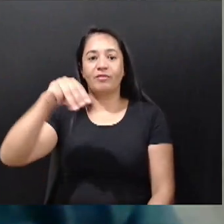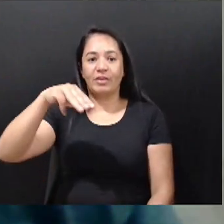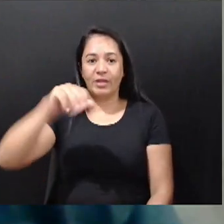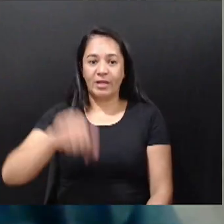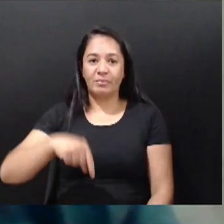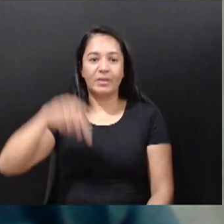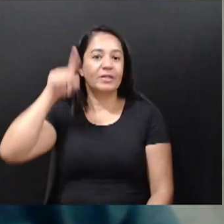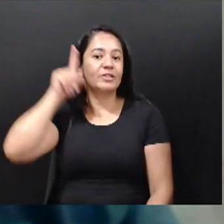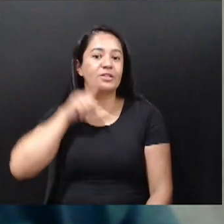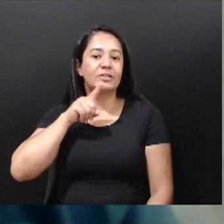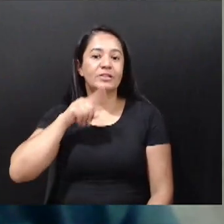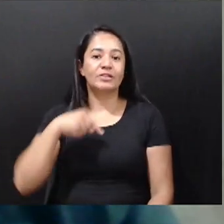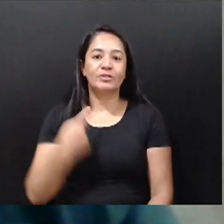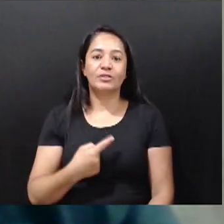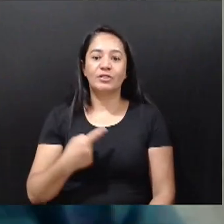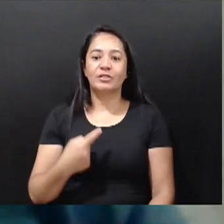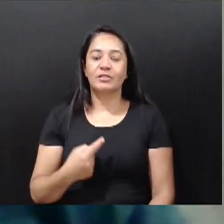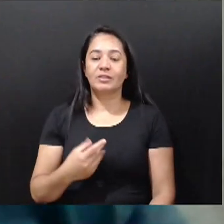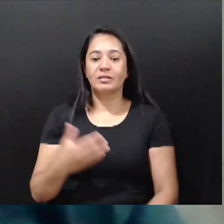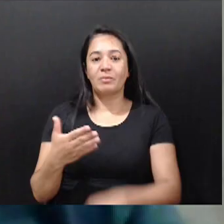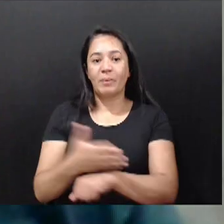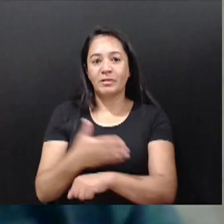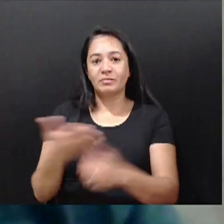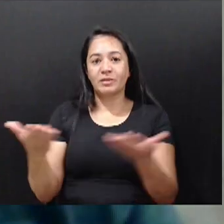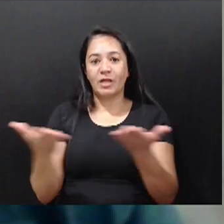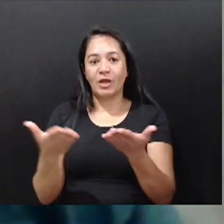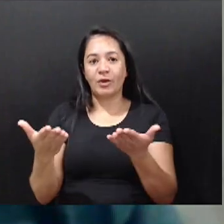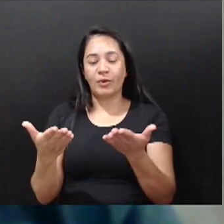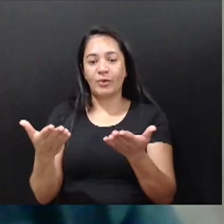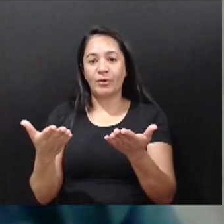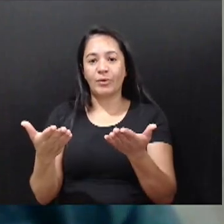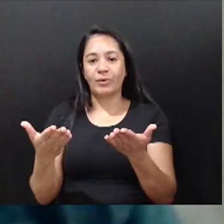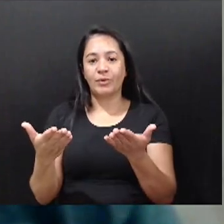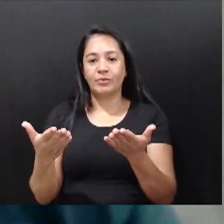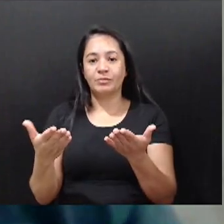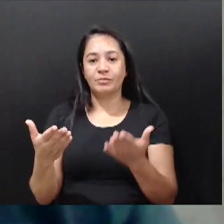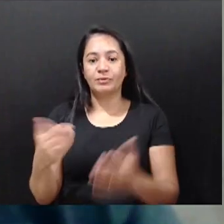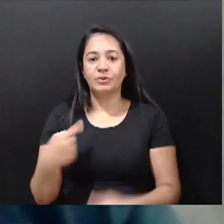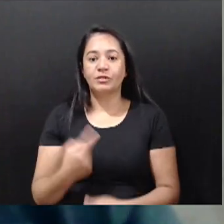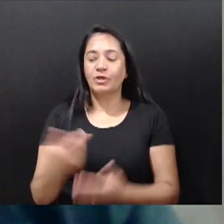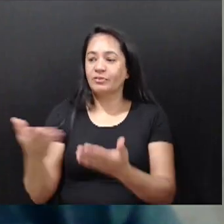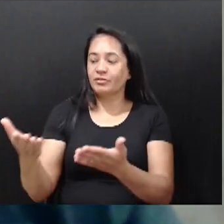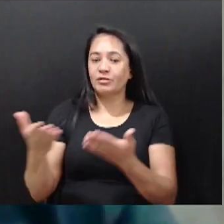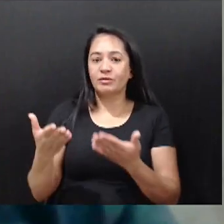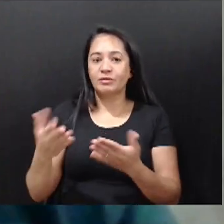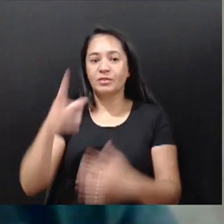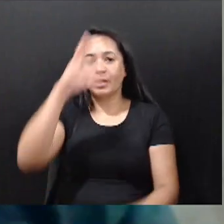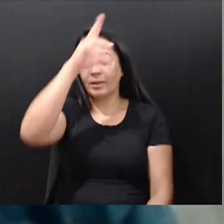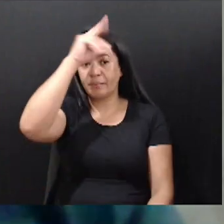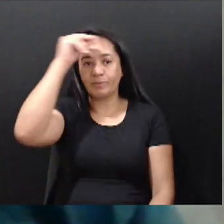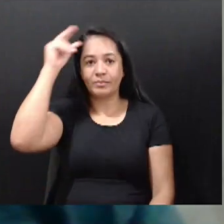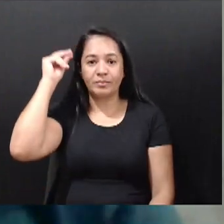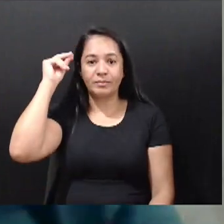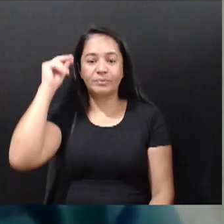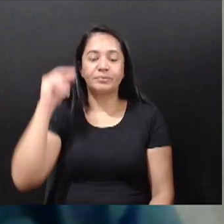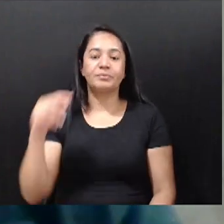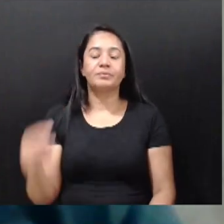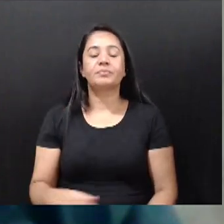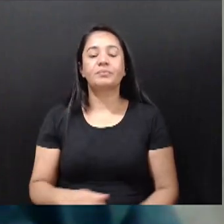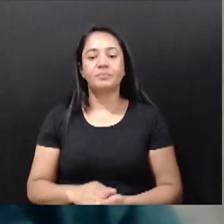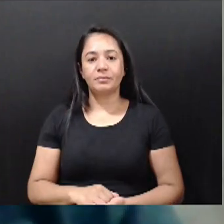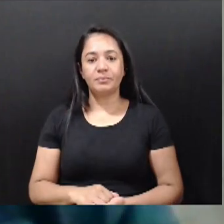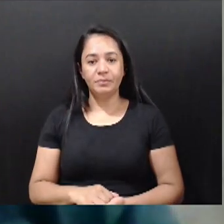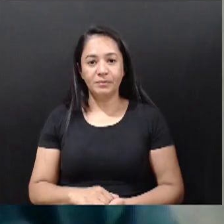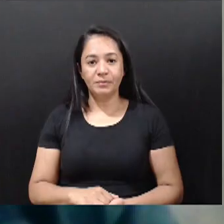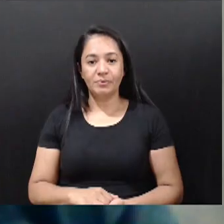nós tivemos a participação agora, meses atrás, e nós fomos convidados pela prefeitura, pela Kátia, pelo secretário Fábio, pelo prefeito